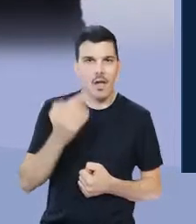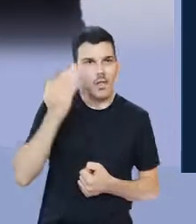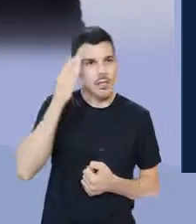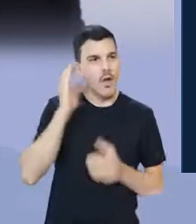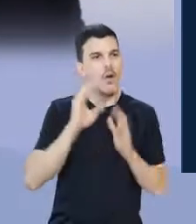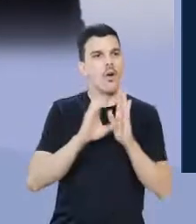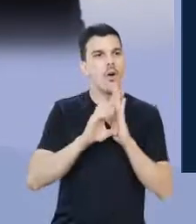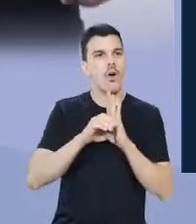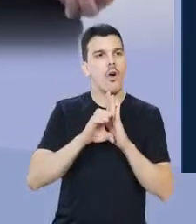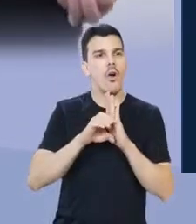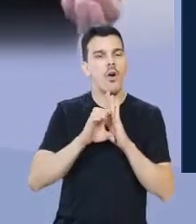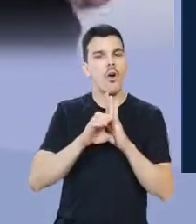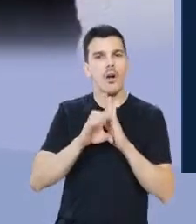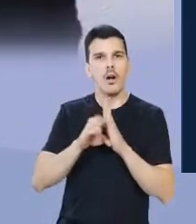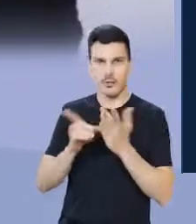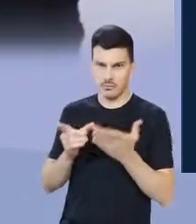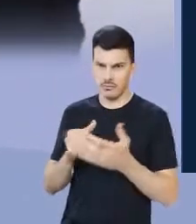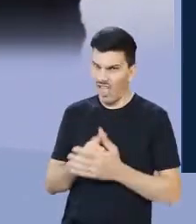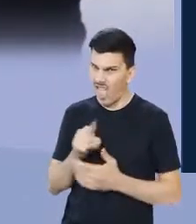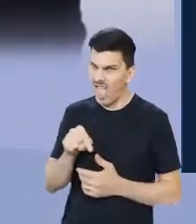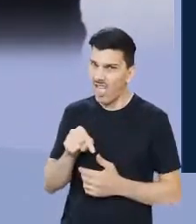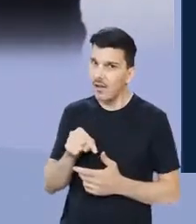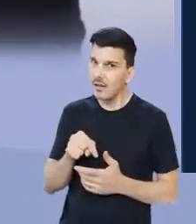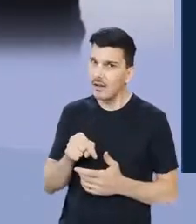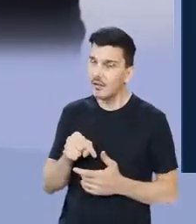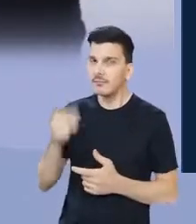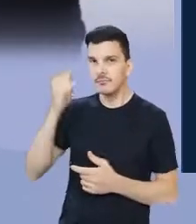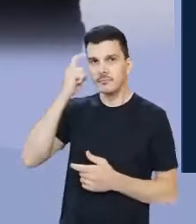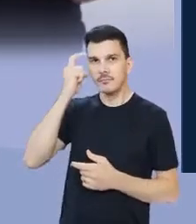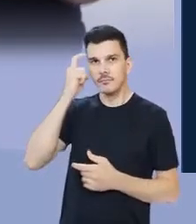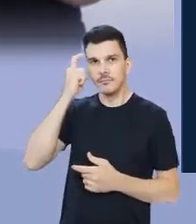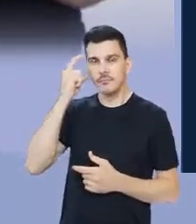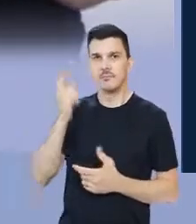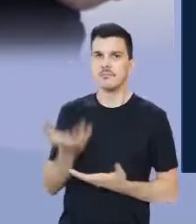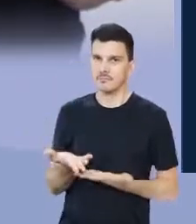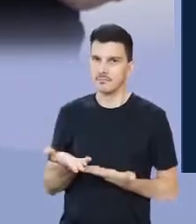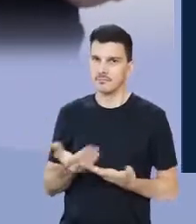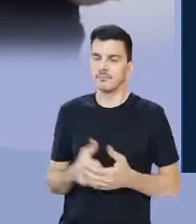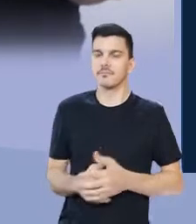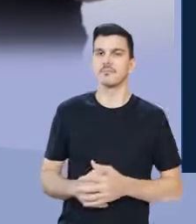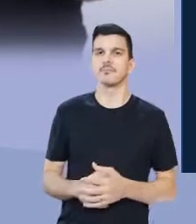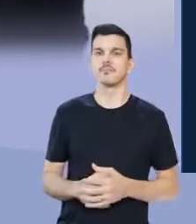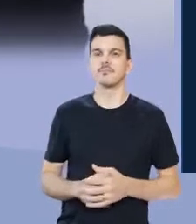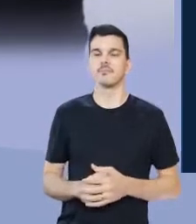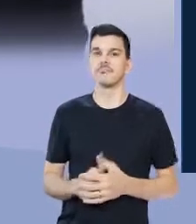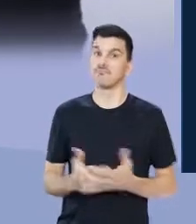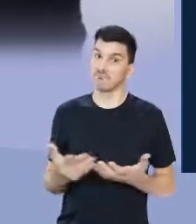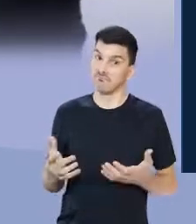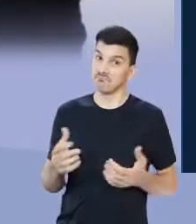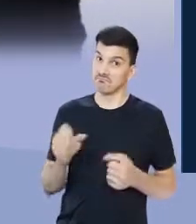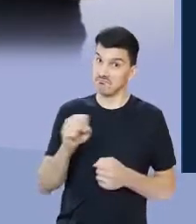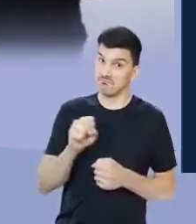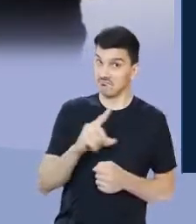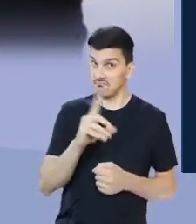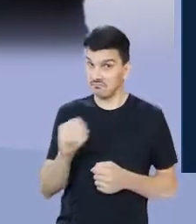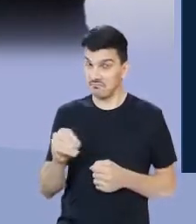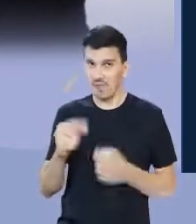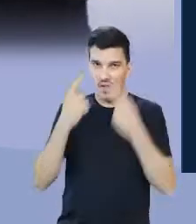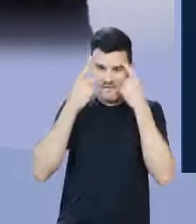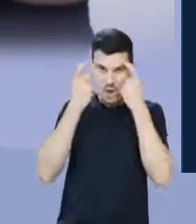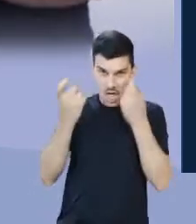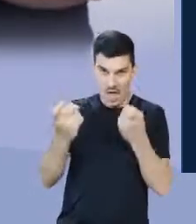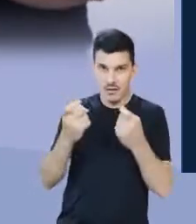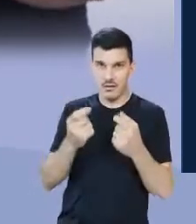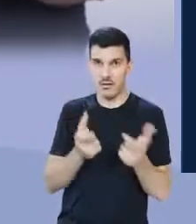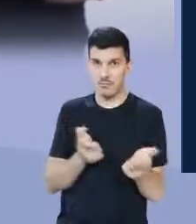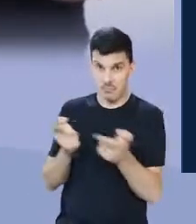conhecimento, entendemos por? Será que ele está se referindo a esta marginalidade? O